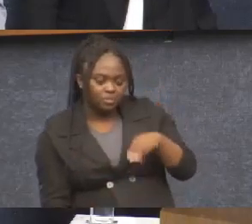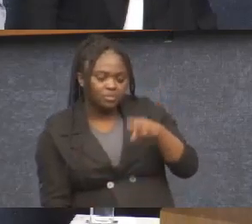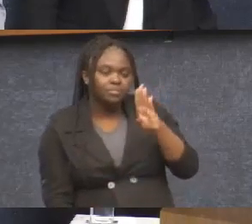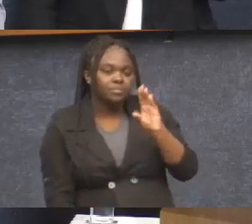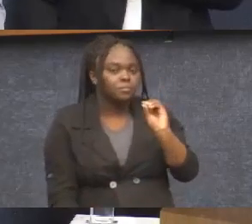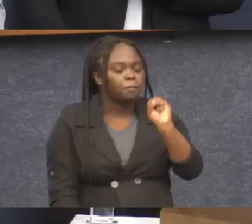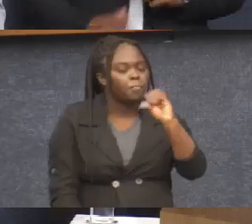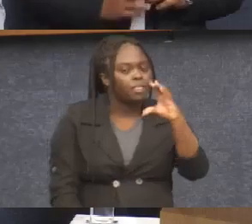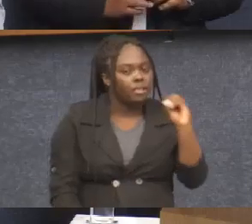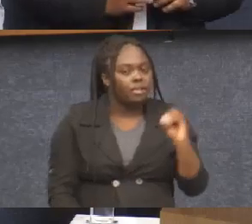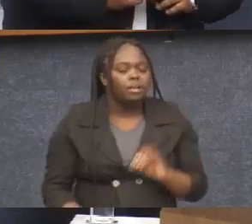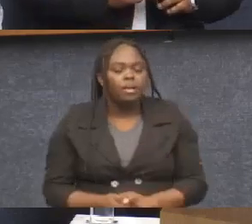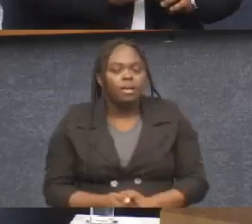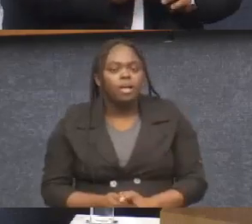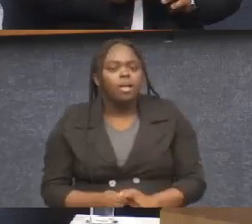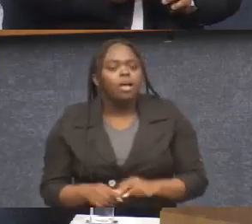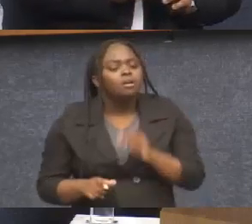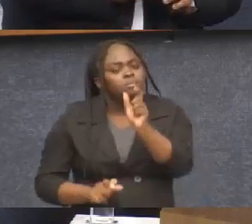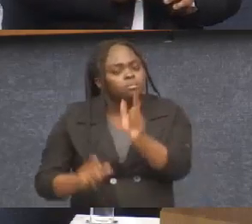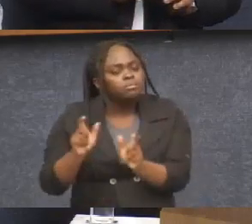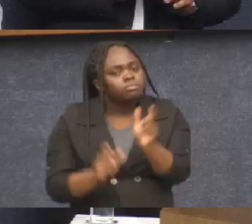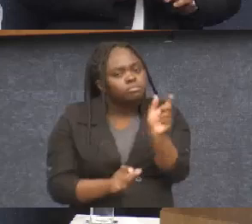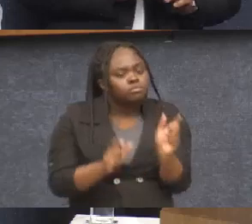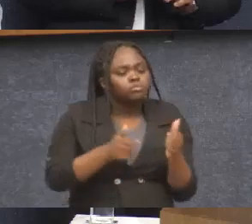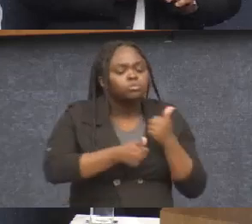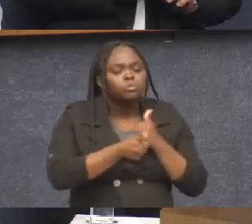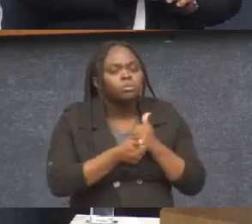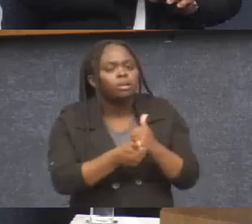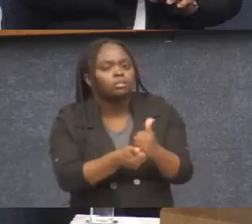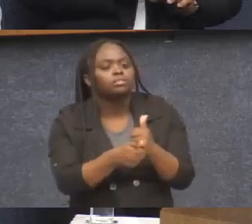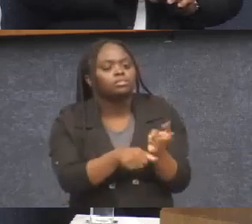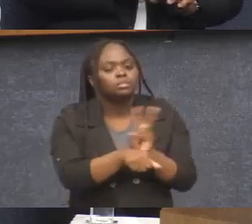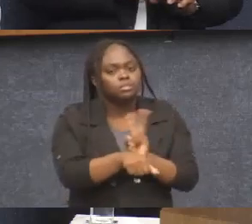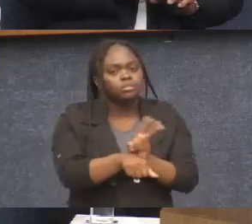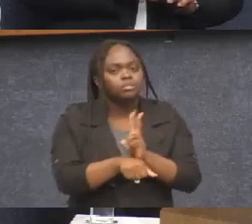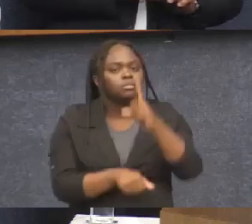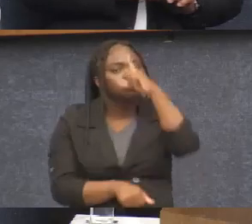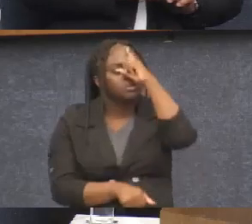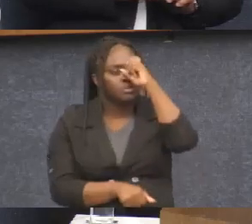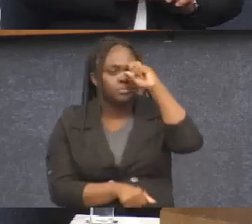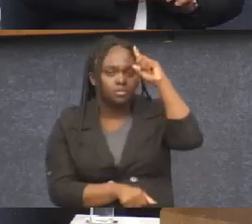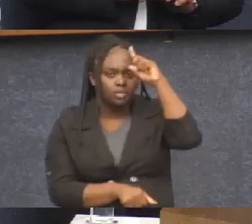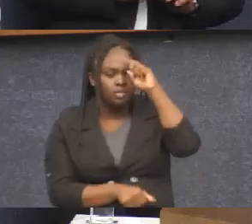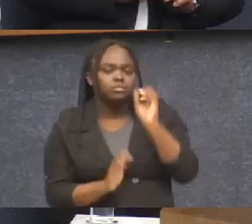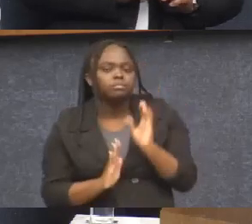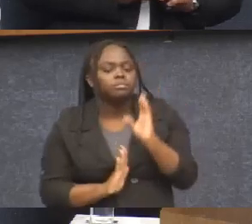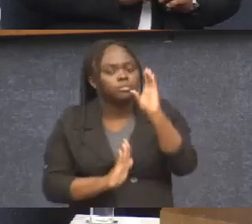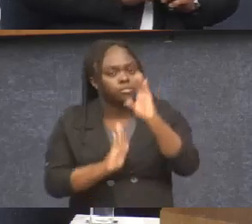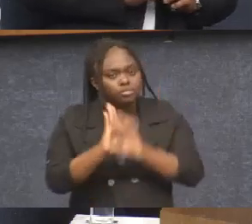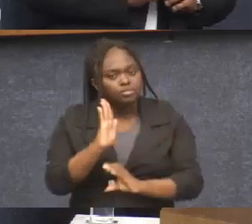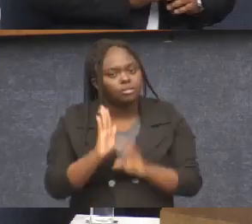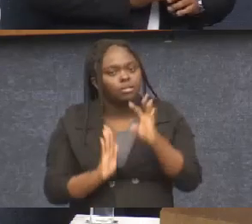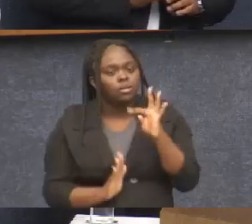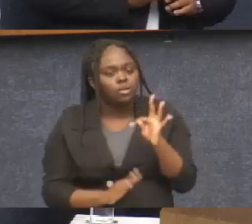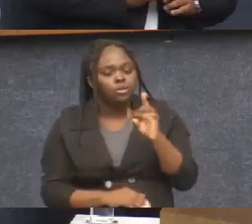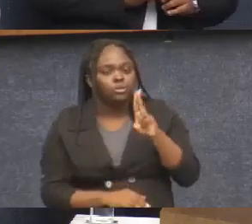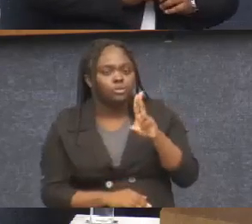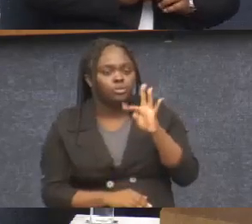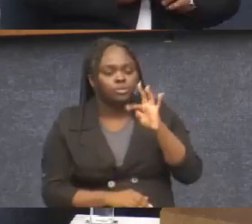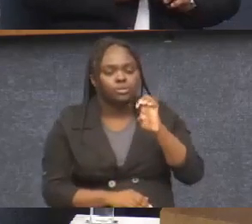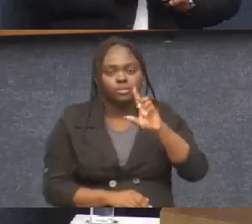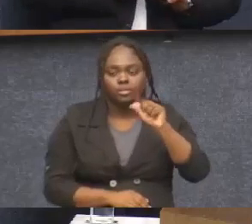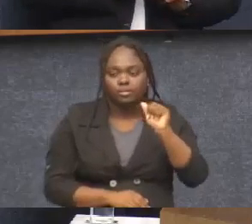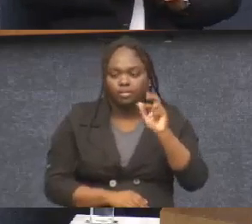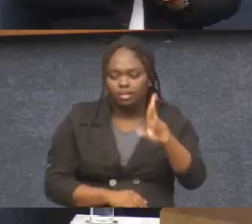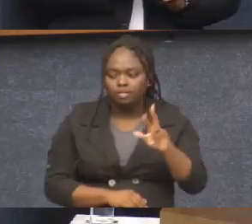Comprometidos diretores e apoiadores de hospitais, destemidos conselheiros tutelares, caso da Ivana